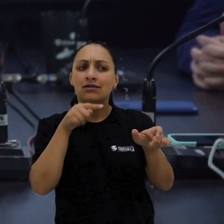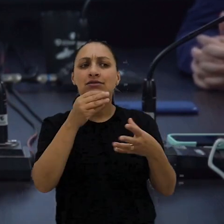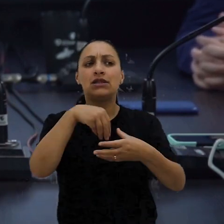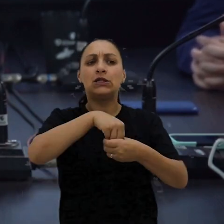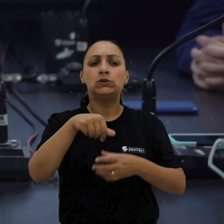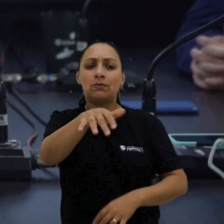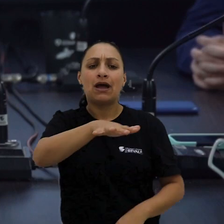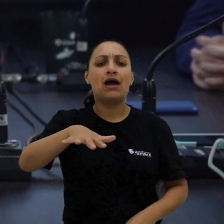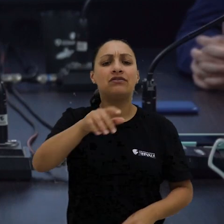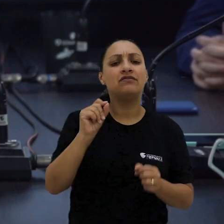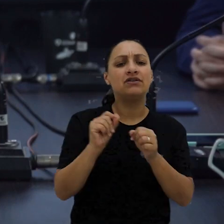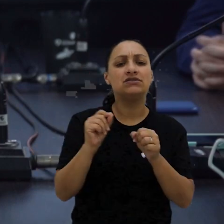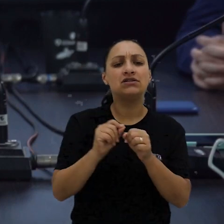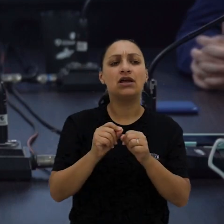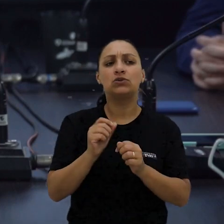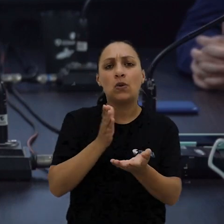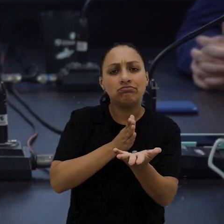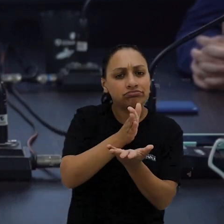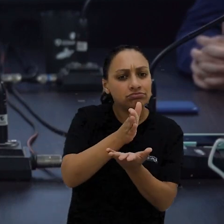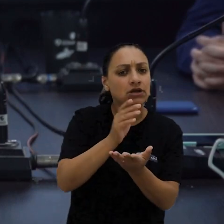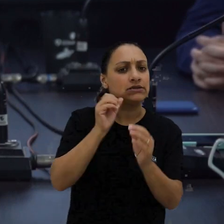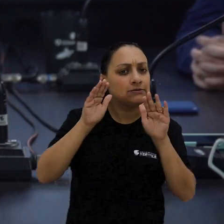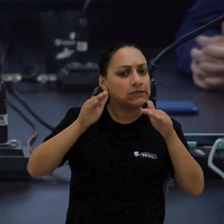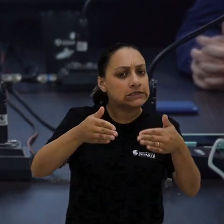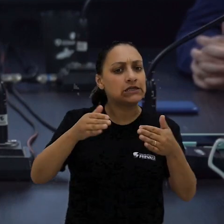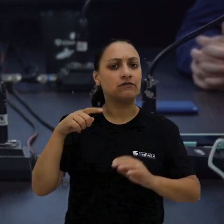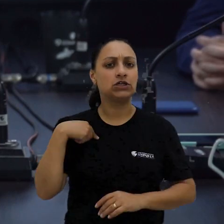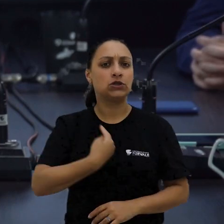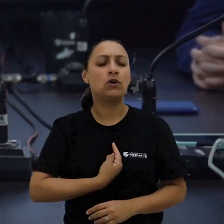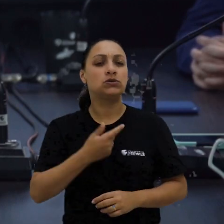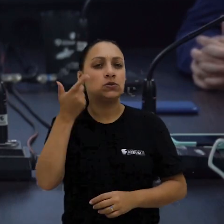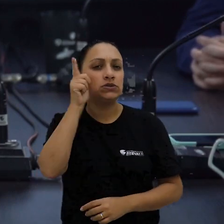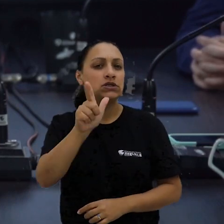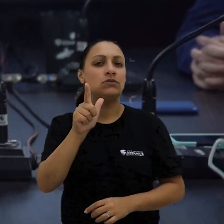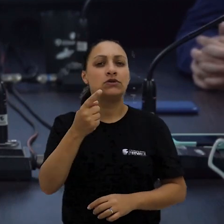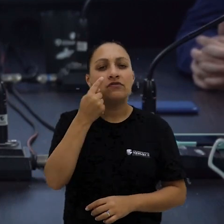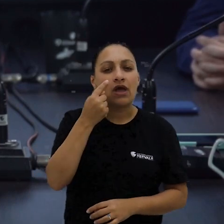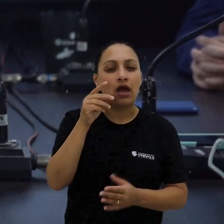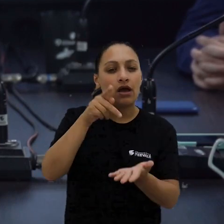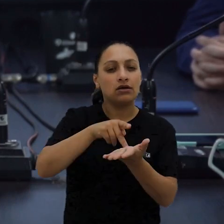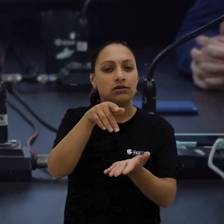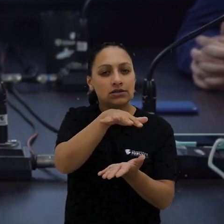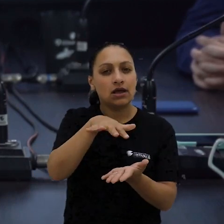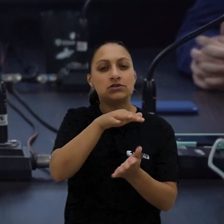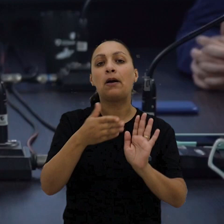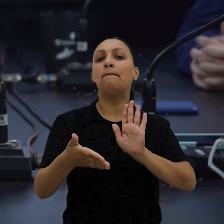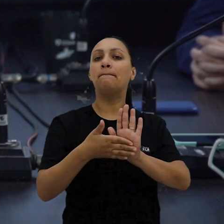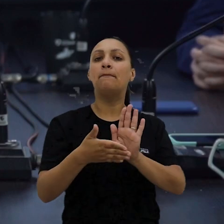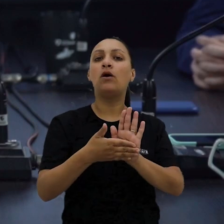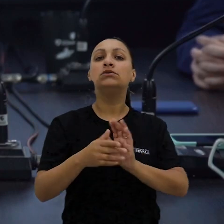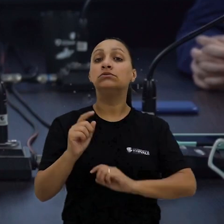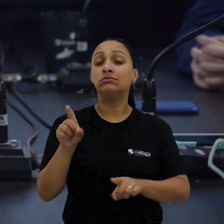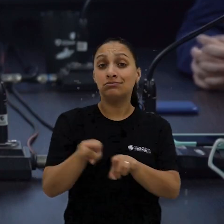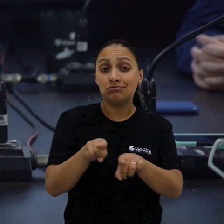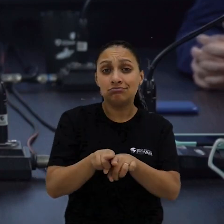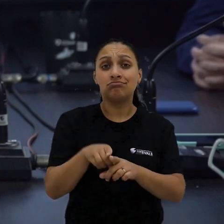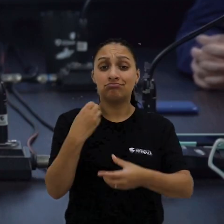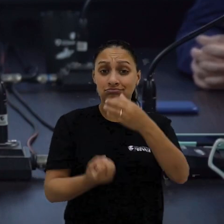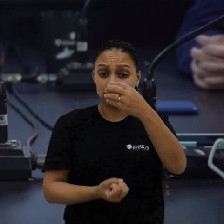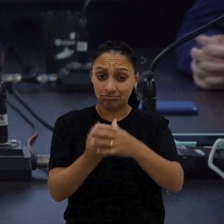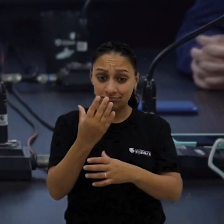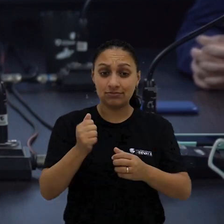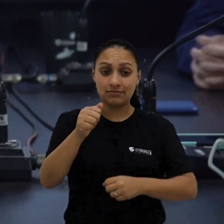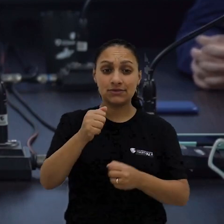até no mercado, talvez em algum nicho específico que a gente consiga aplicar para a nossa realidade. Então, é isso que a gente se propõe também, a criar